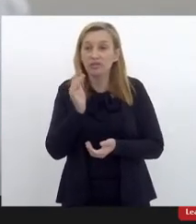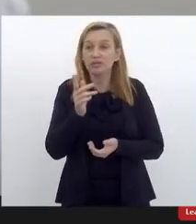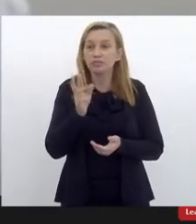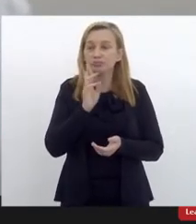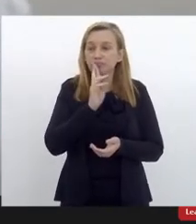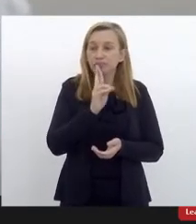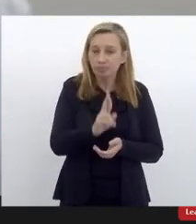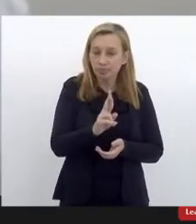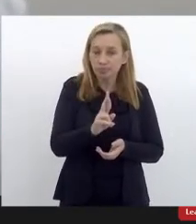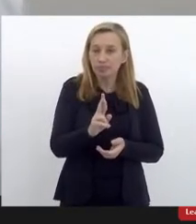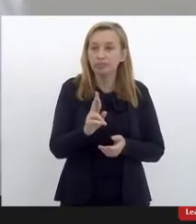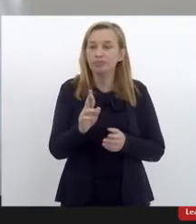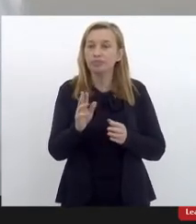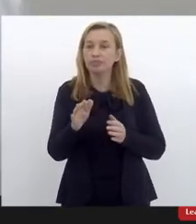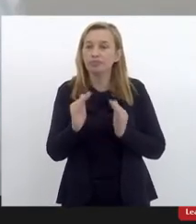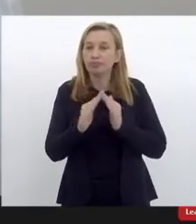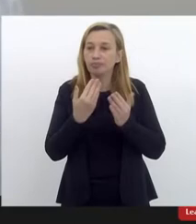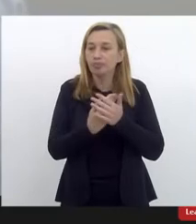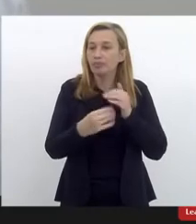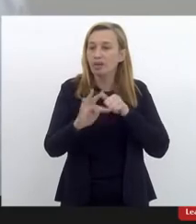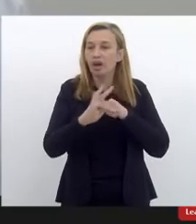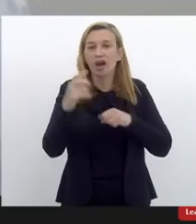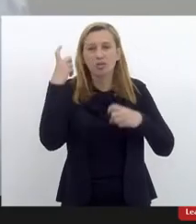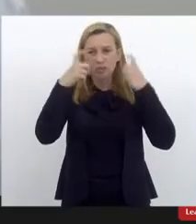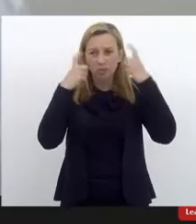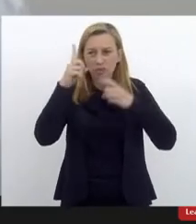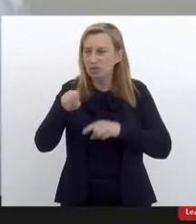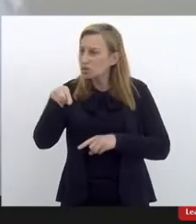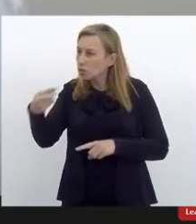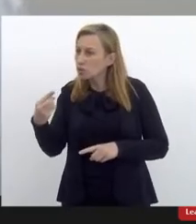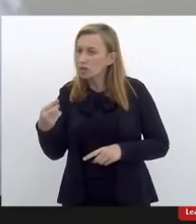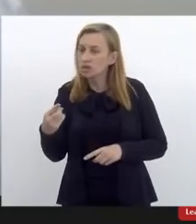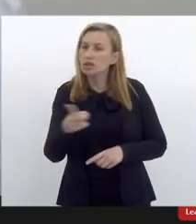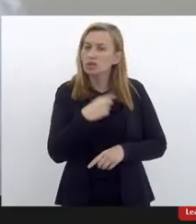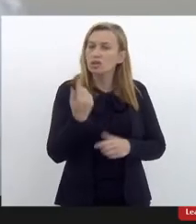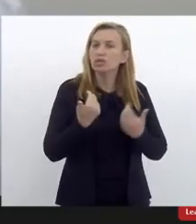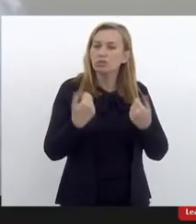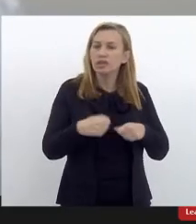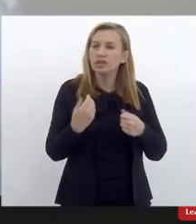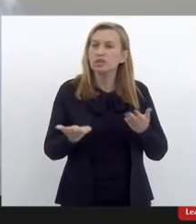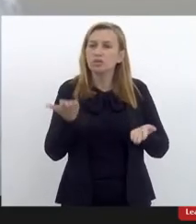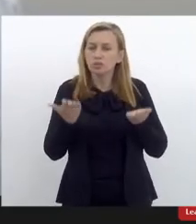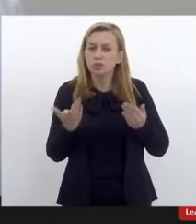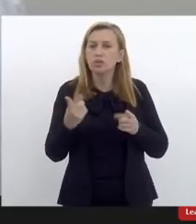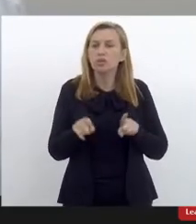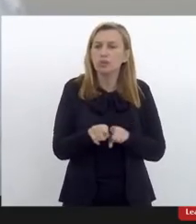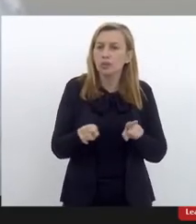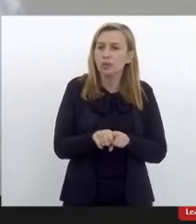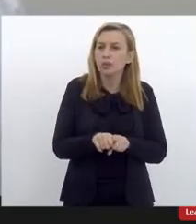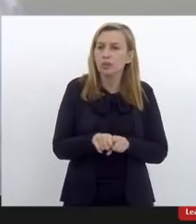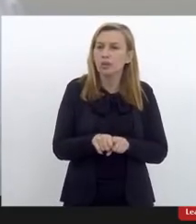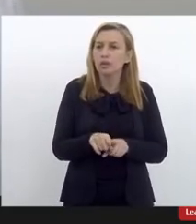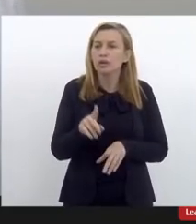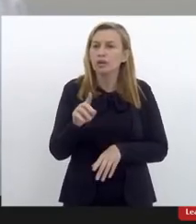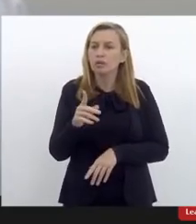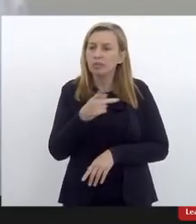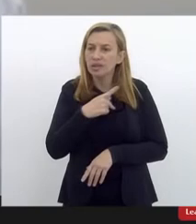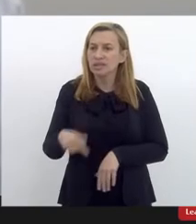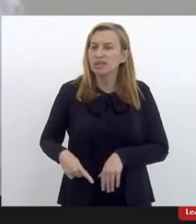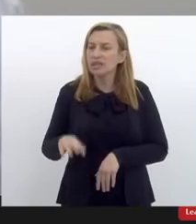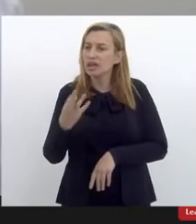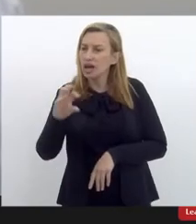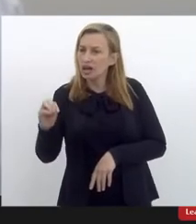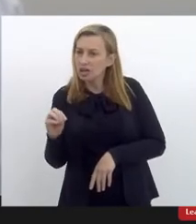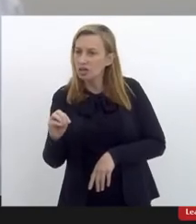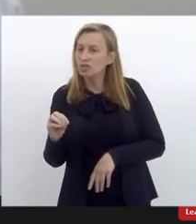da FAETEC, por favor, que a minha preocupação, entre outras, é que a gente precisa de um balanço também, presidente Carrilho, que dê conta